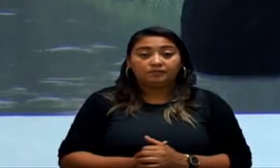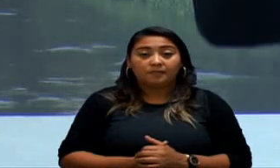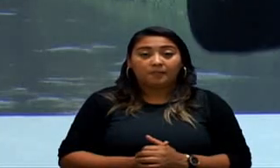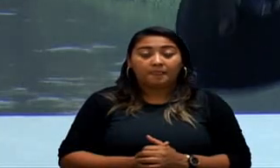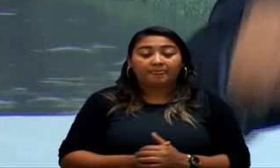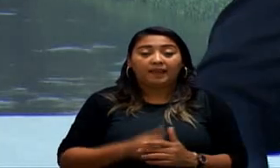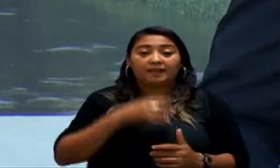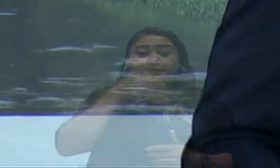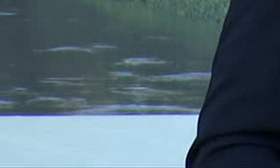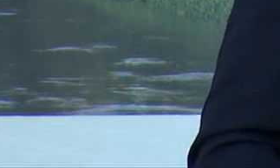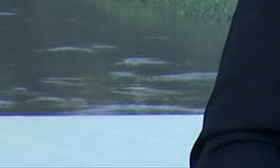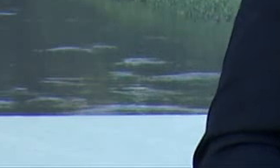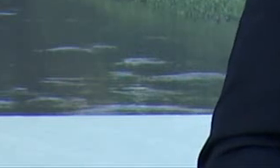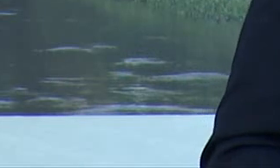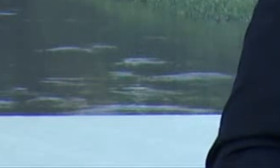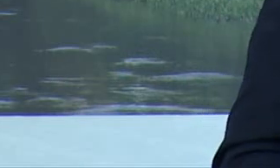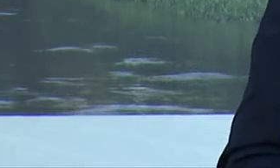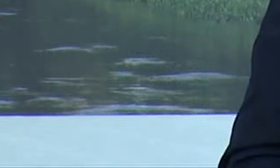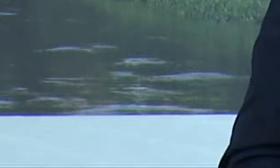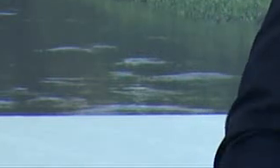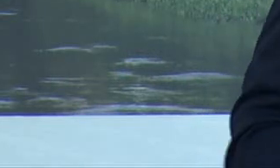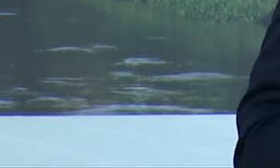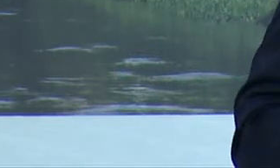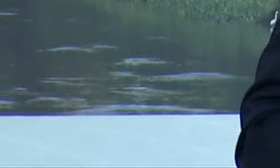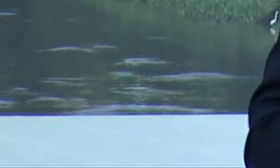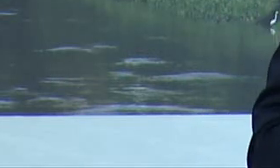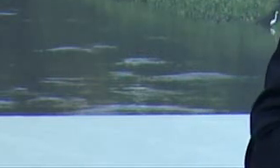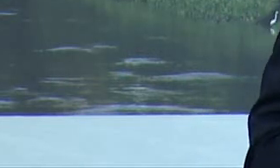Sem avisar, estão tirando os comerciantes,